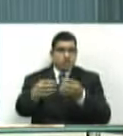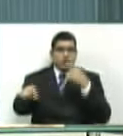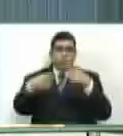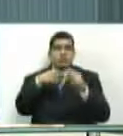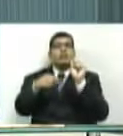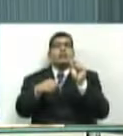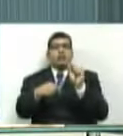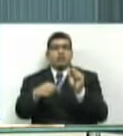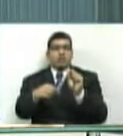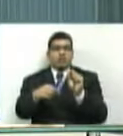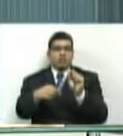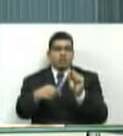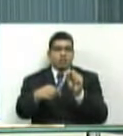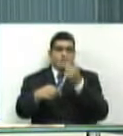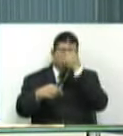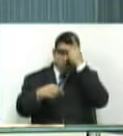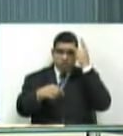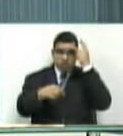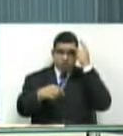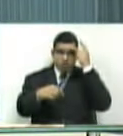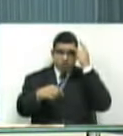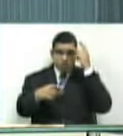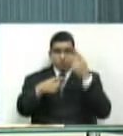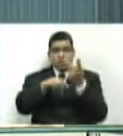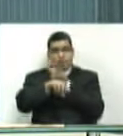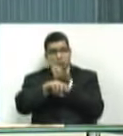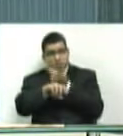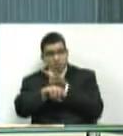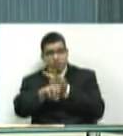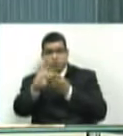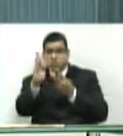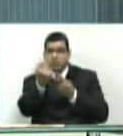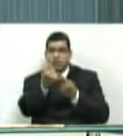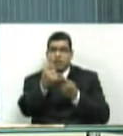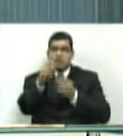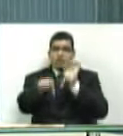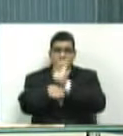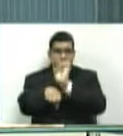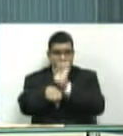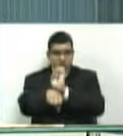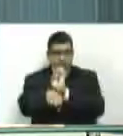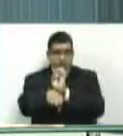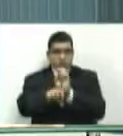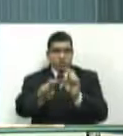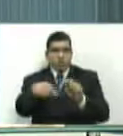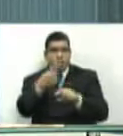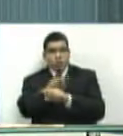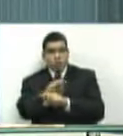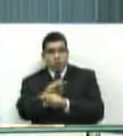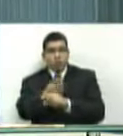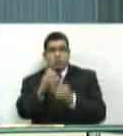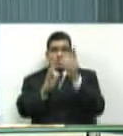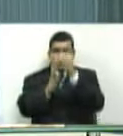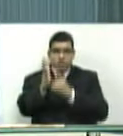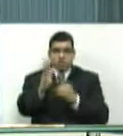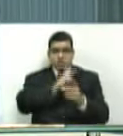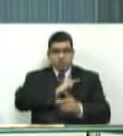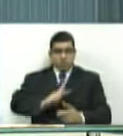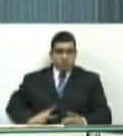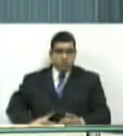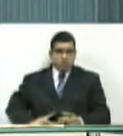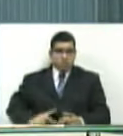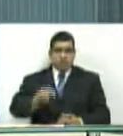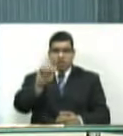quer que seja, contra o Procurador-Geral do Estado ou contra o diretor-presidente